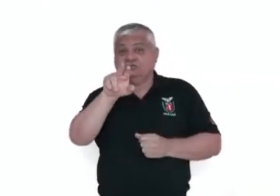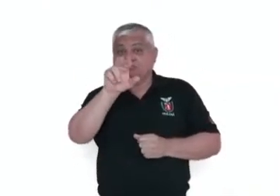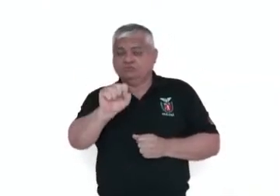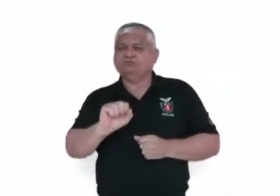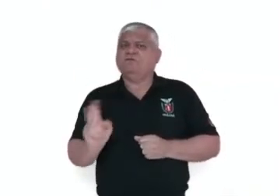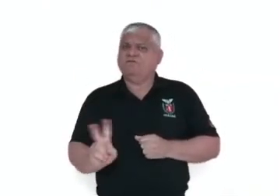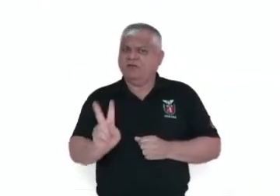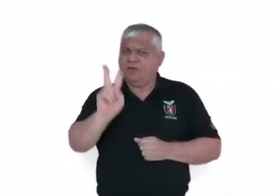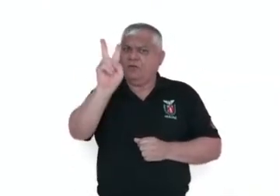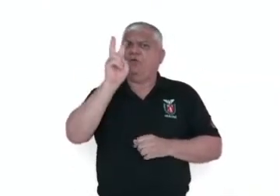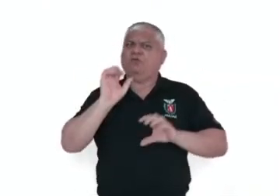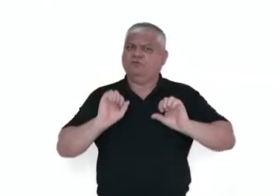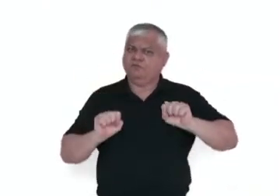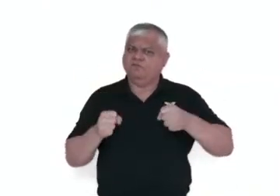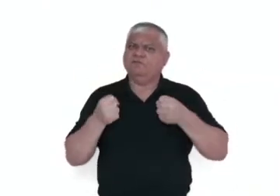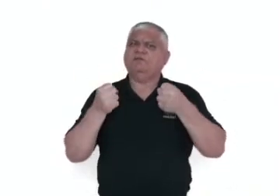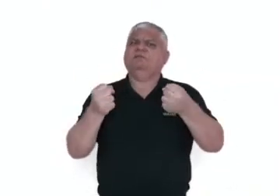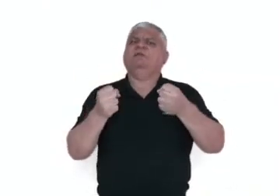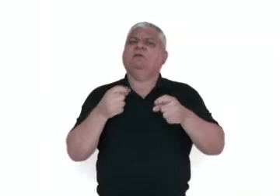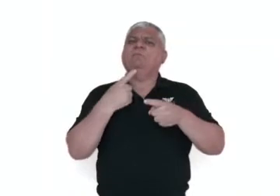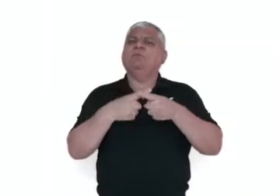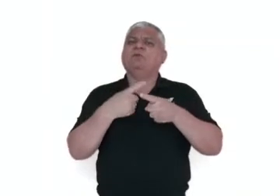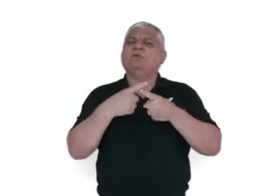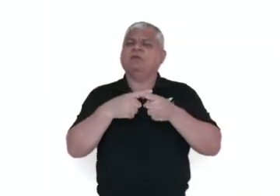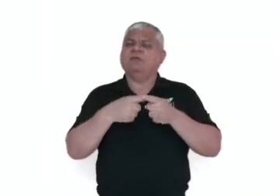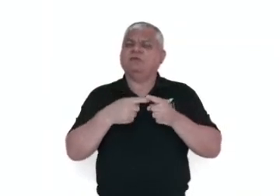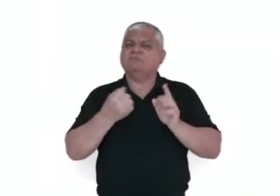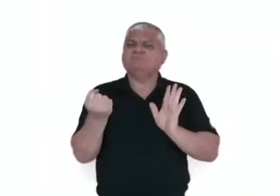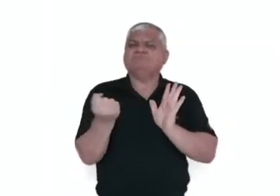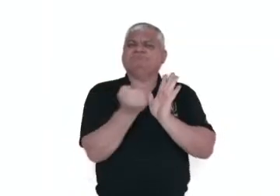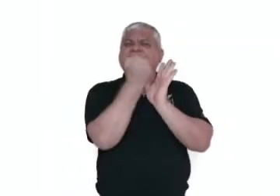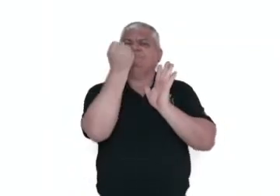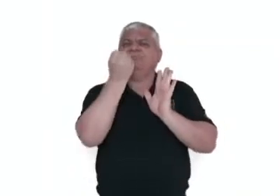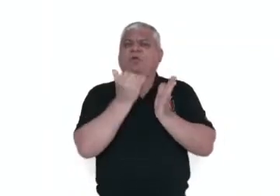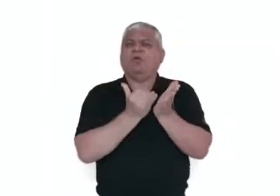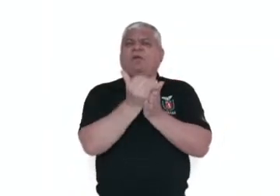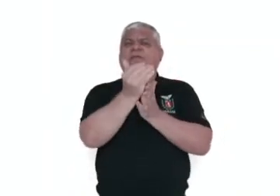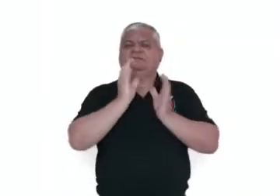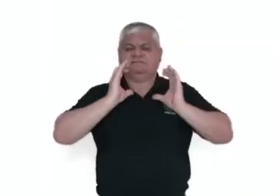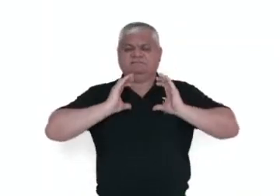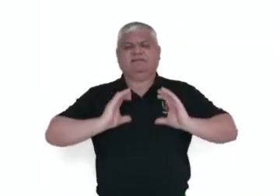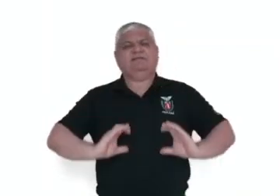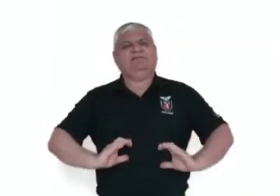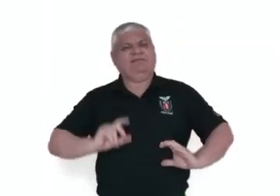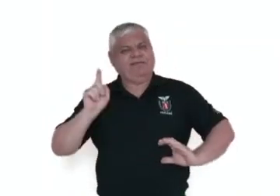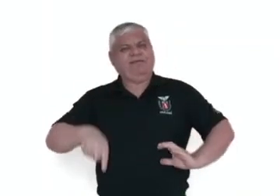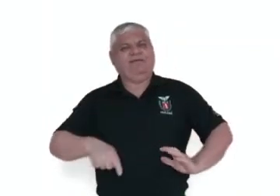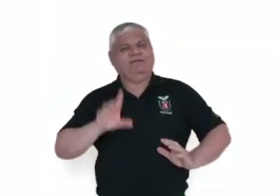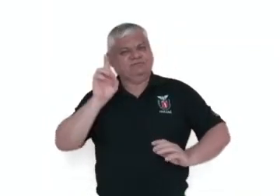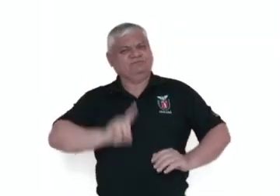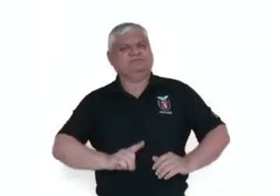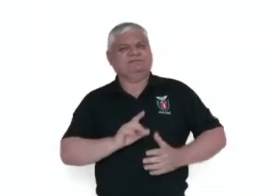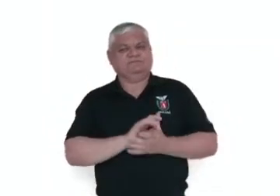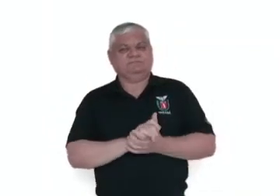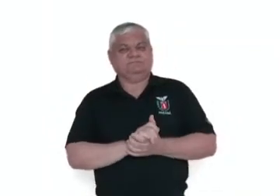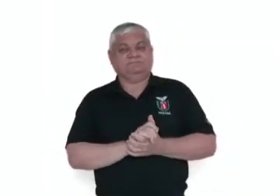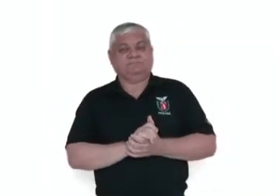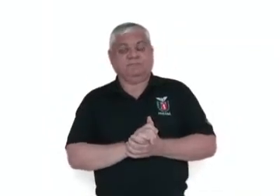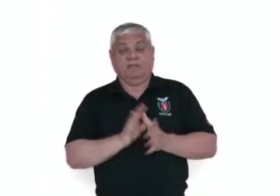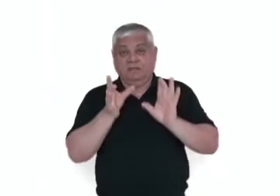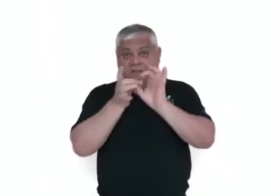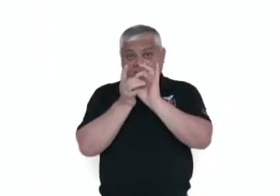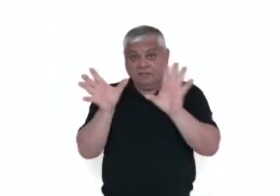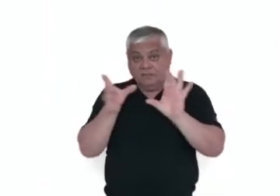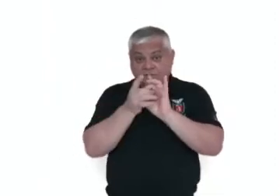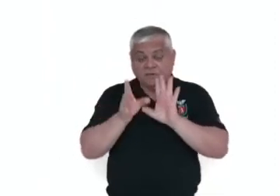valorizado e defendido como um marco para a cidadania. É um grande exemplo para a cidadania universal. A democracia envolve um modelo